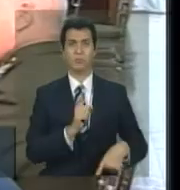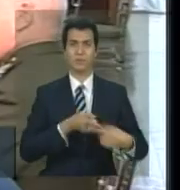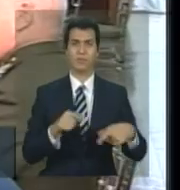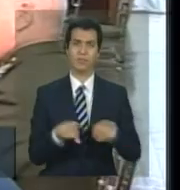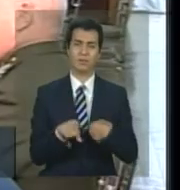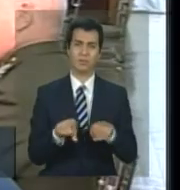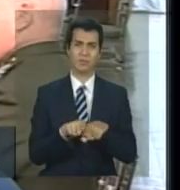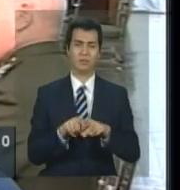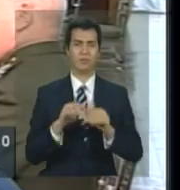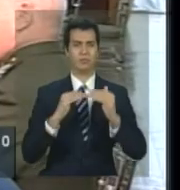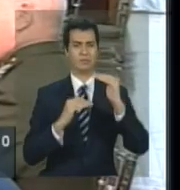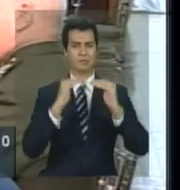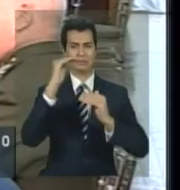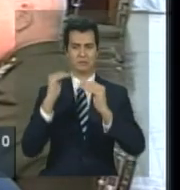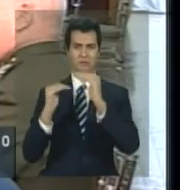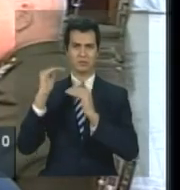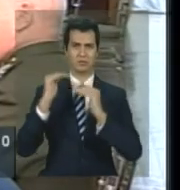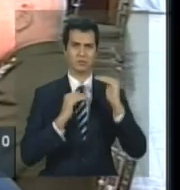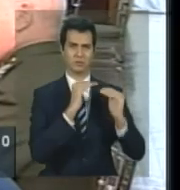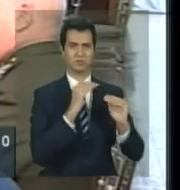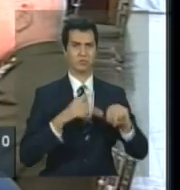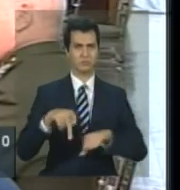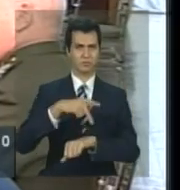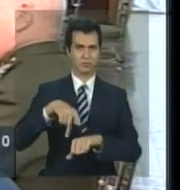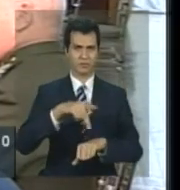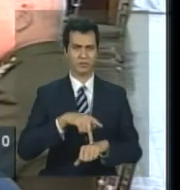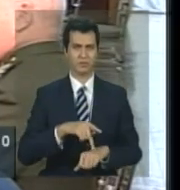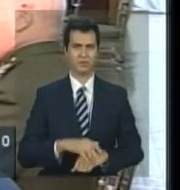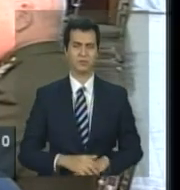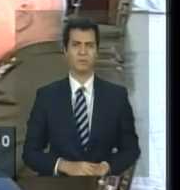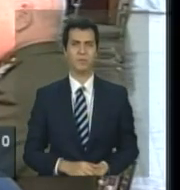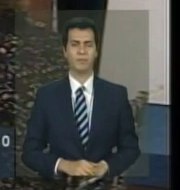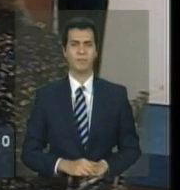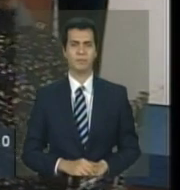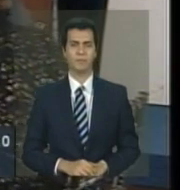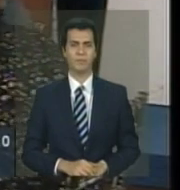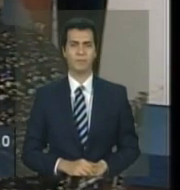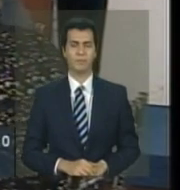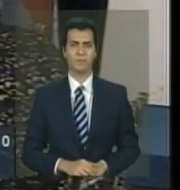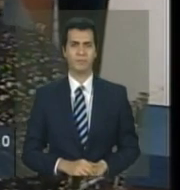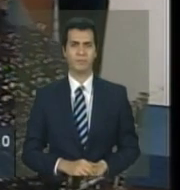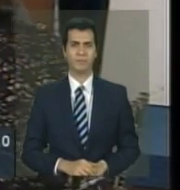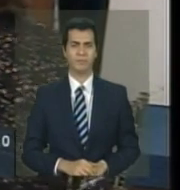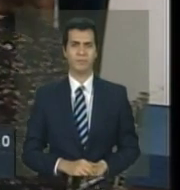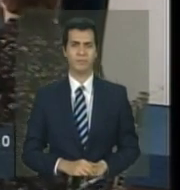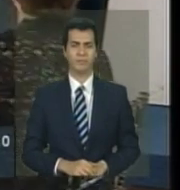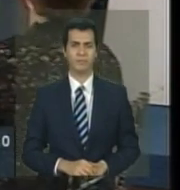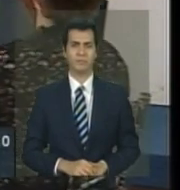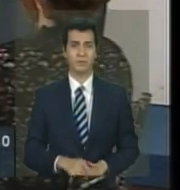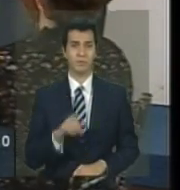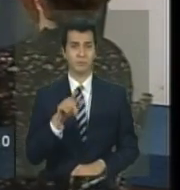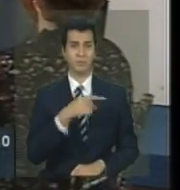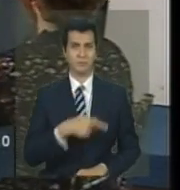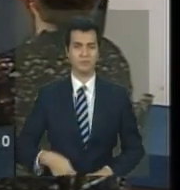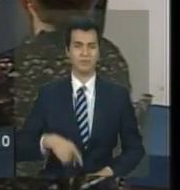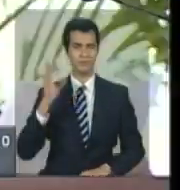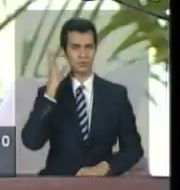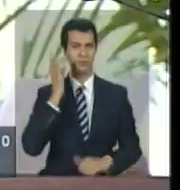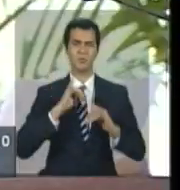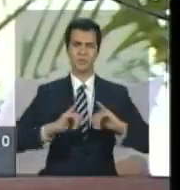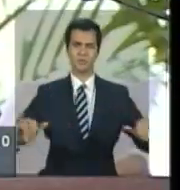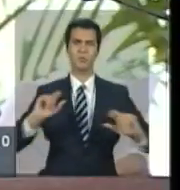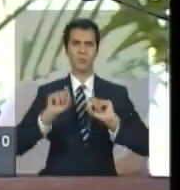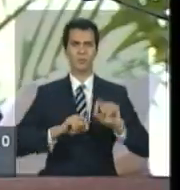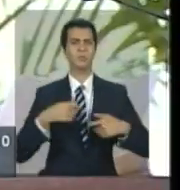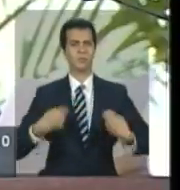de desequilíbrio no convívio entre as nações. Vossa Excelência clamou pela união dos